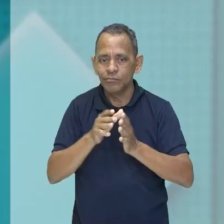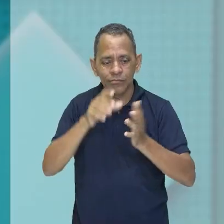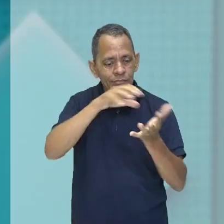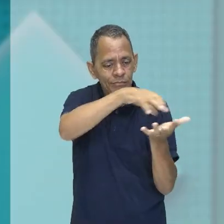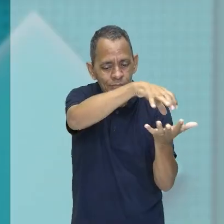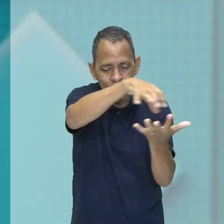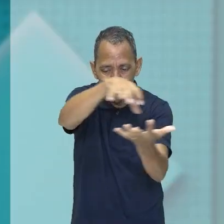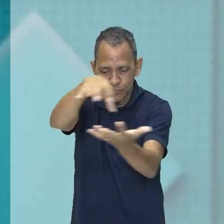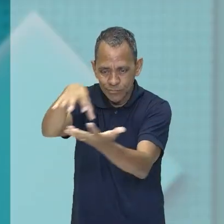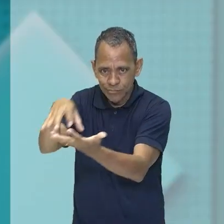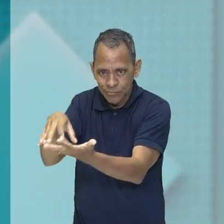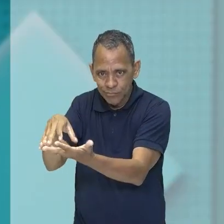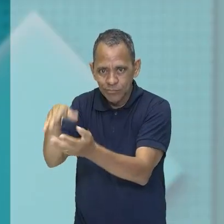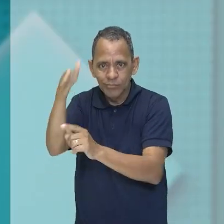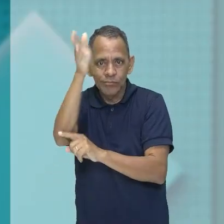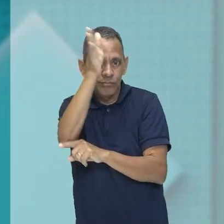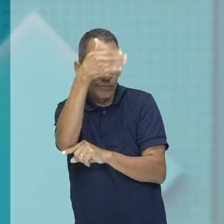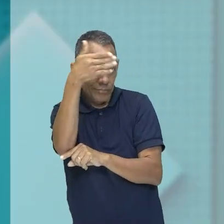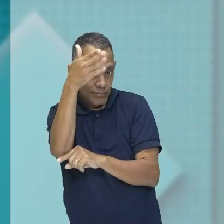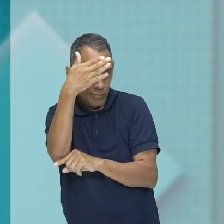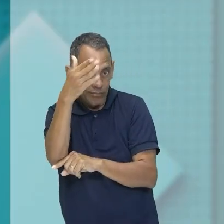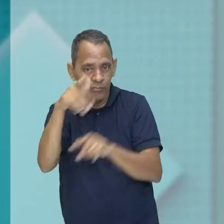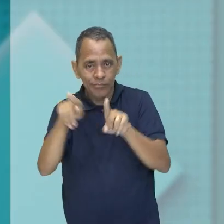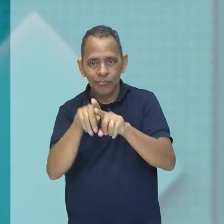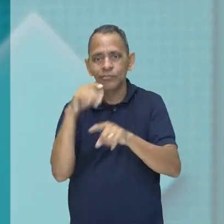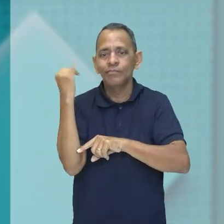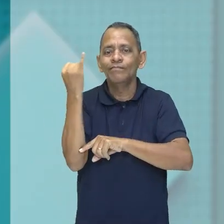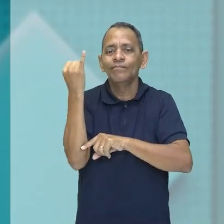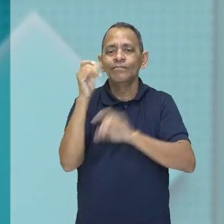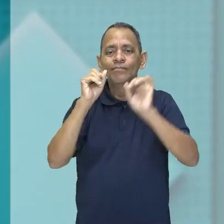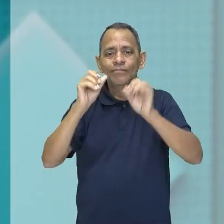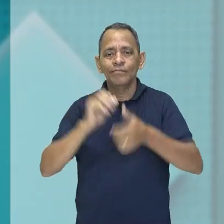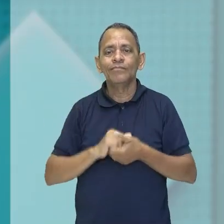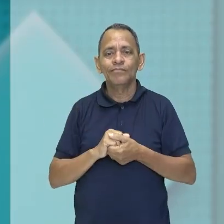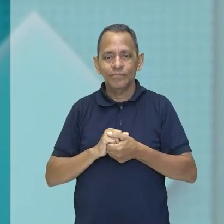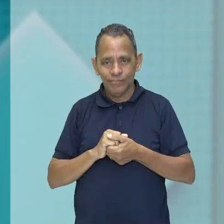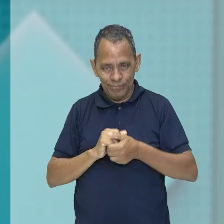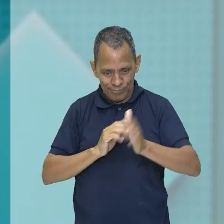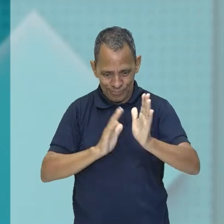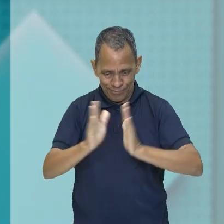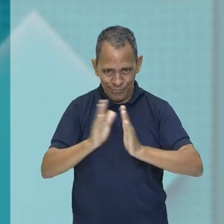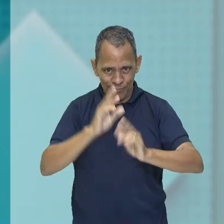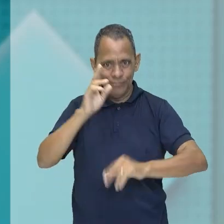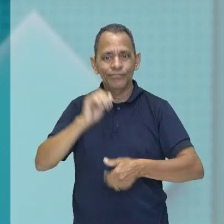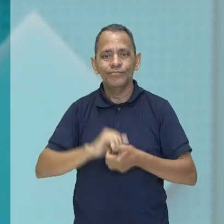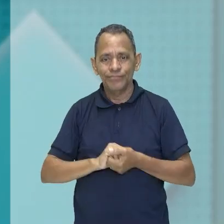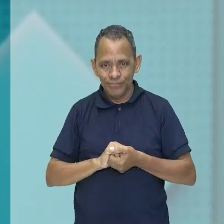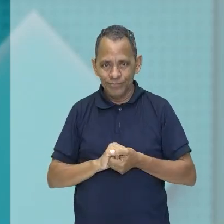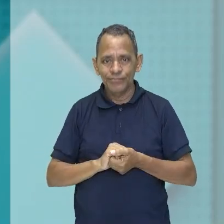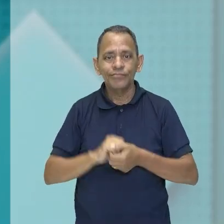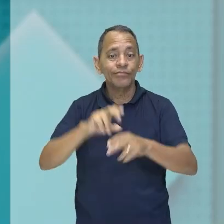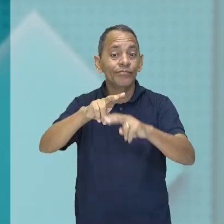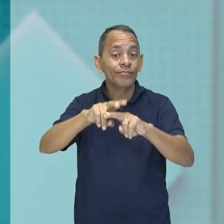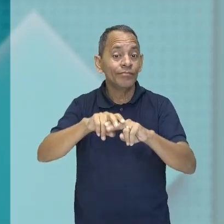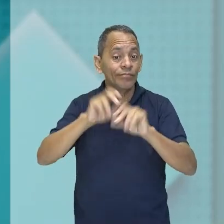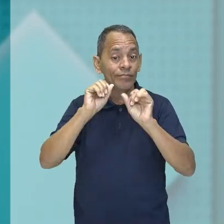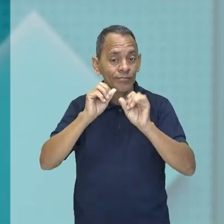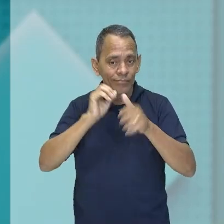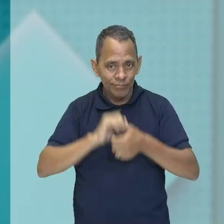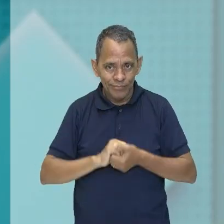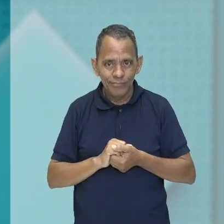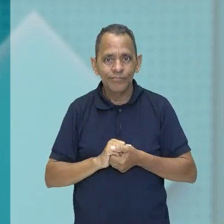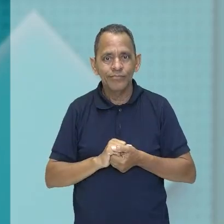as bandeirinhas, e também a importância desse festejo, através também